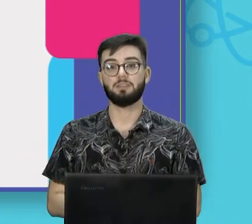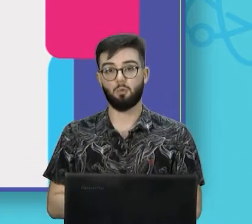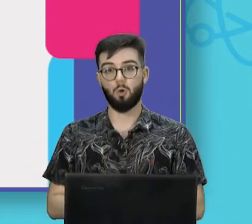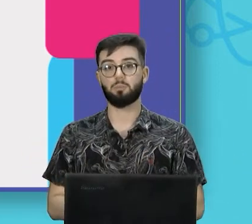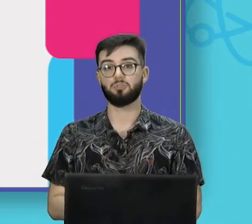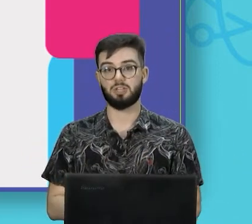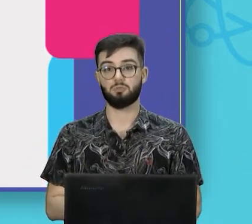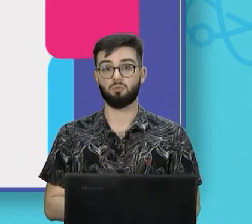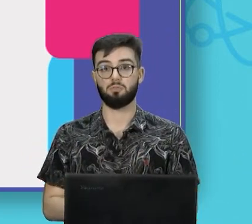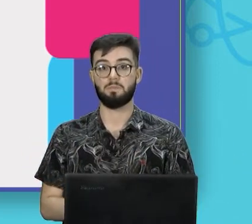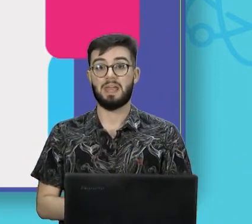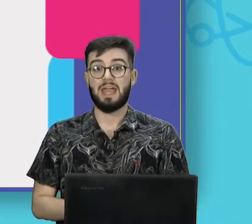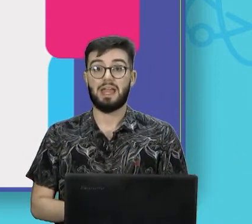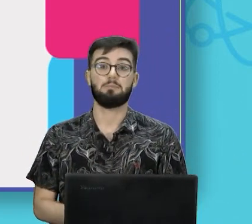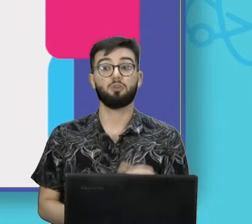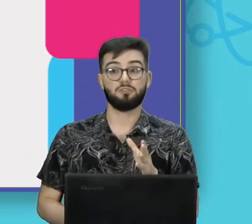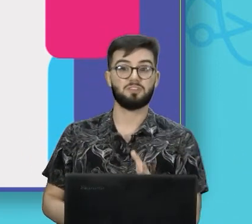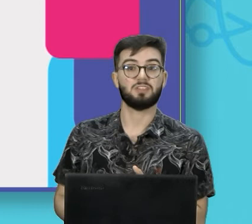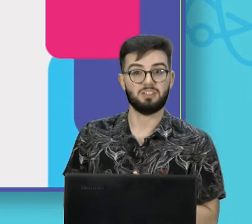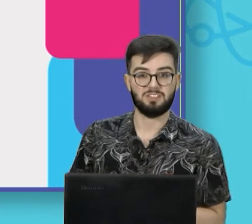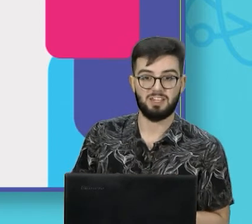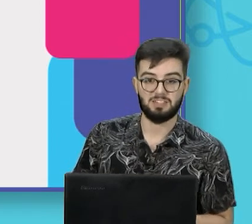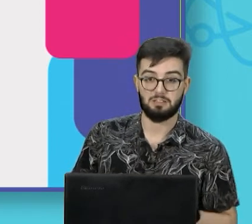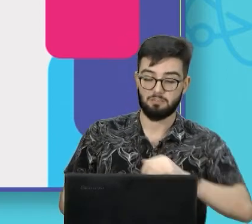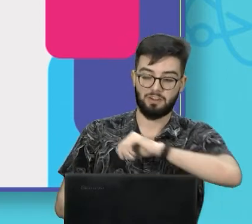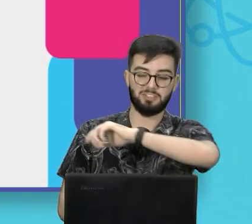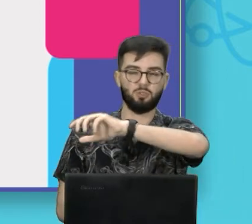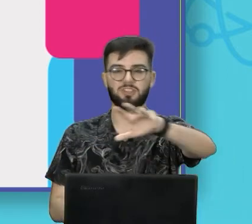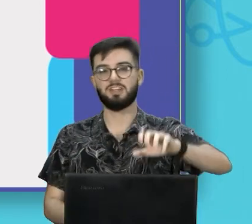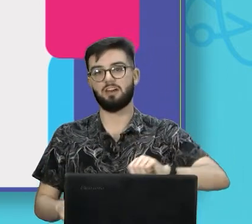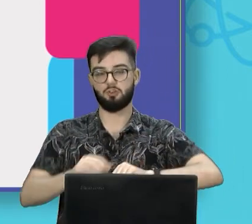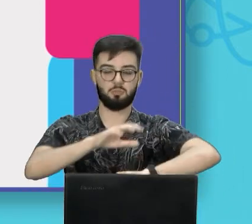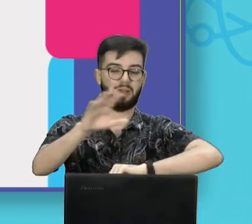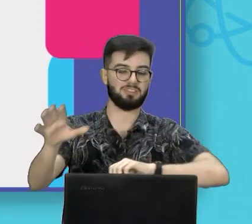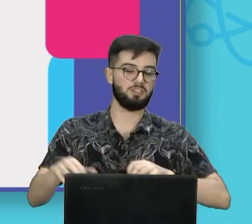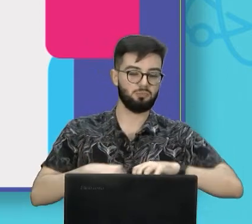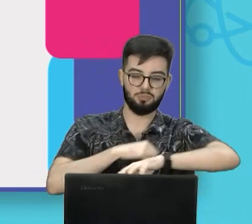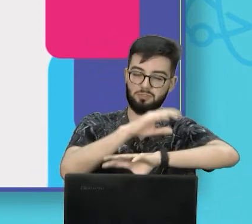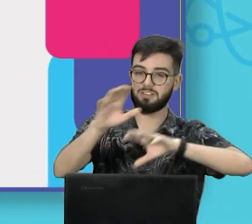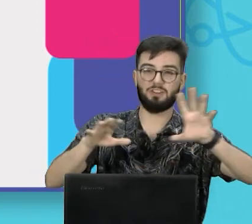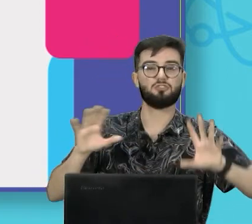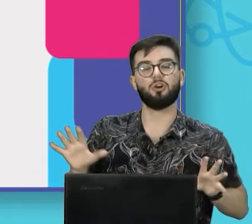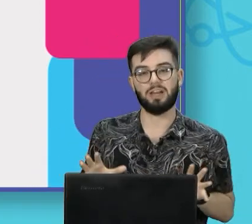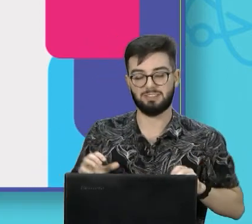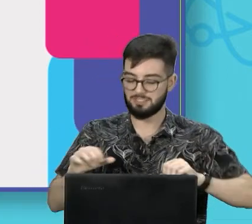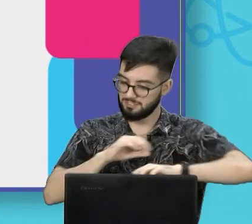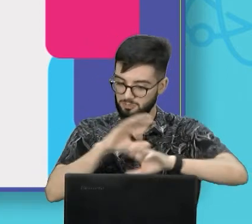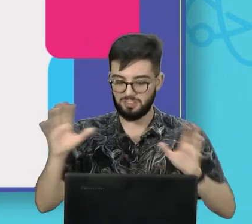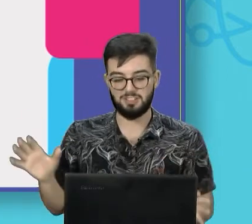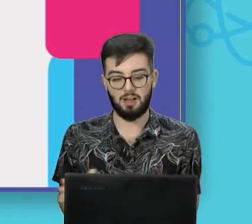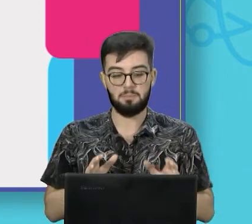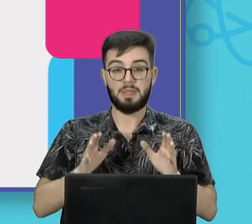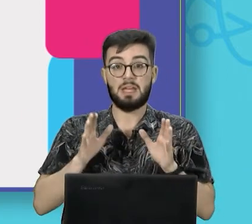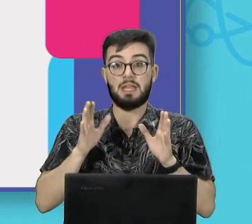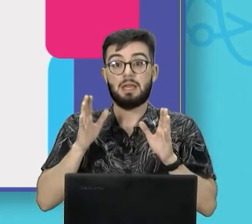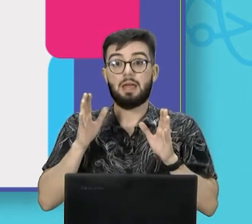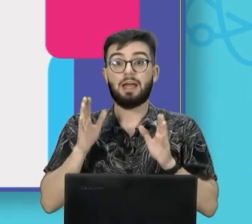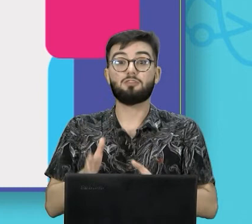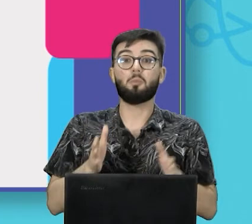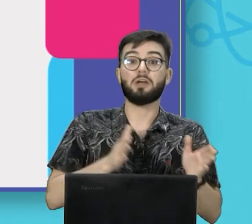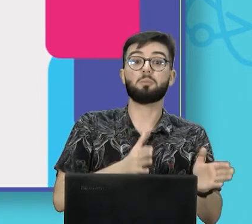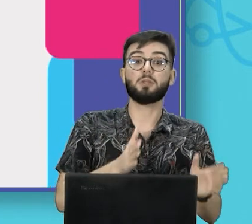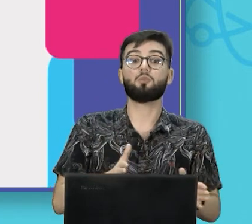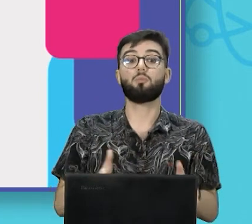ferramenta para dar o golpe do estado novo em 1937 vai se noticiado a voz do Brasil não vai levar jornais noticiários